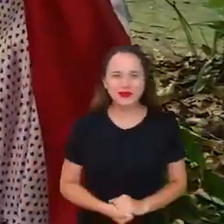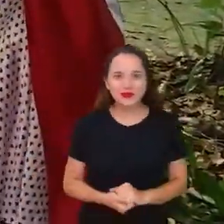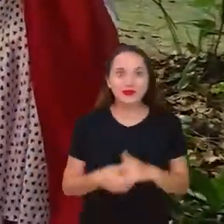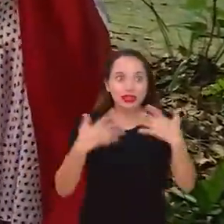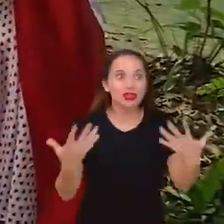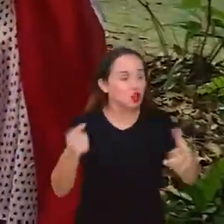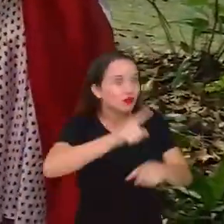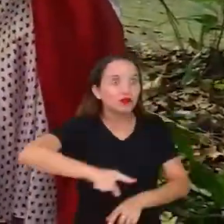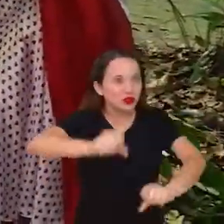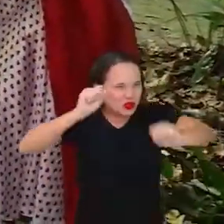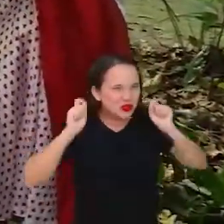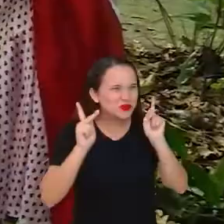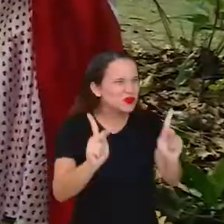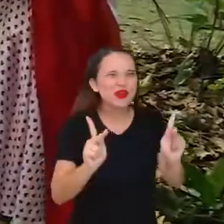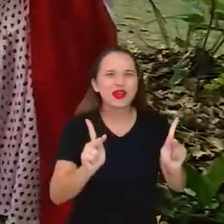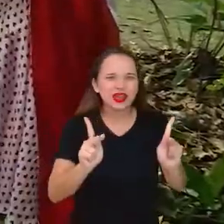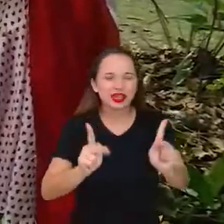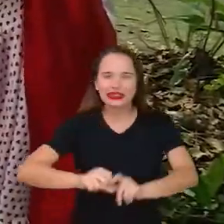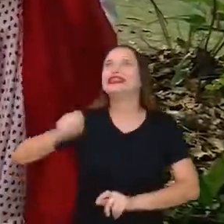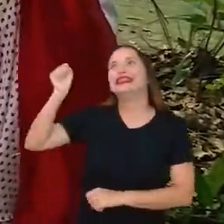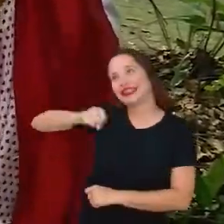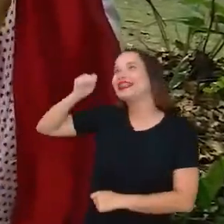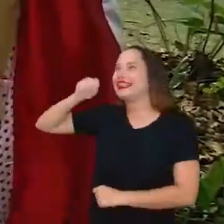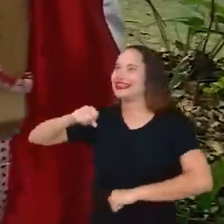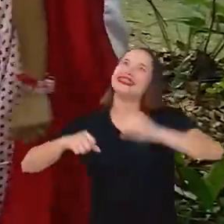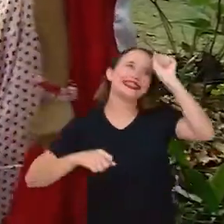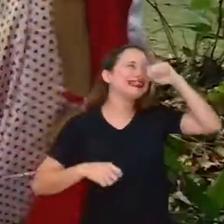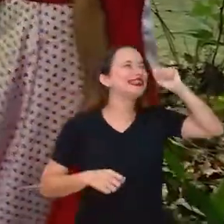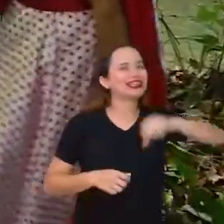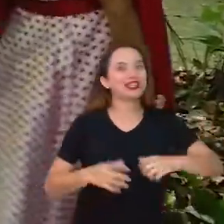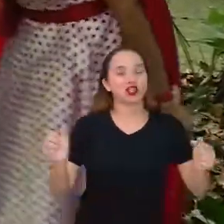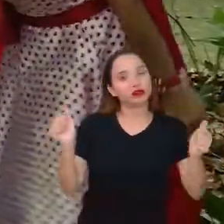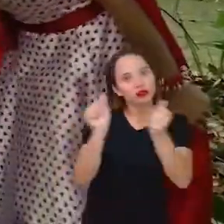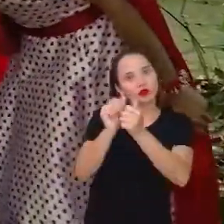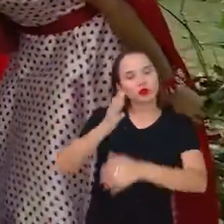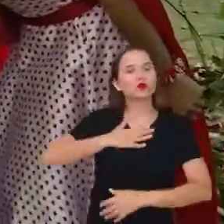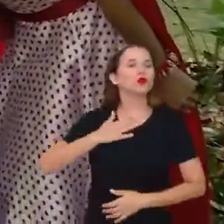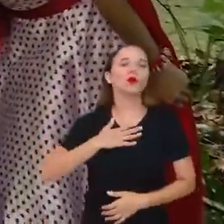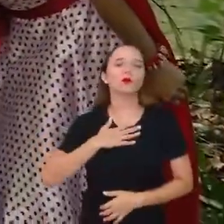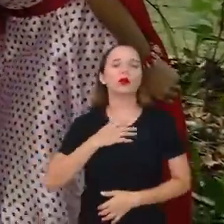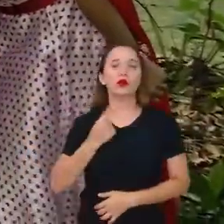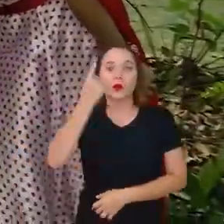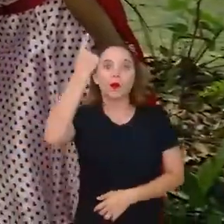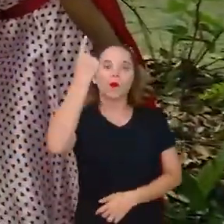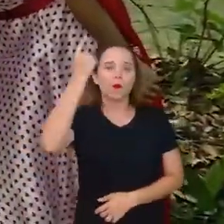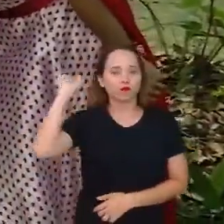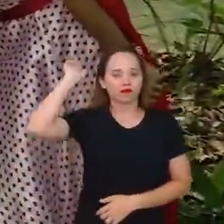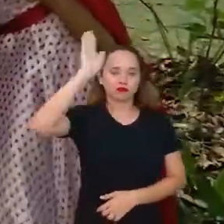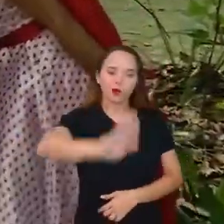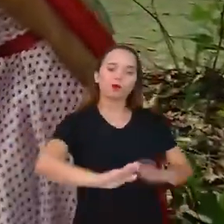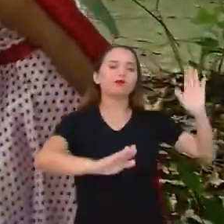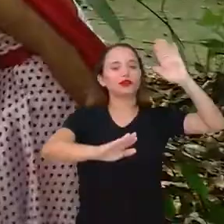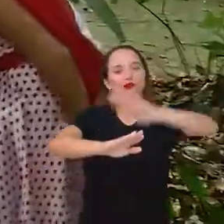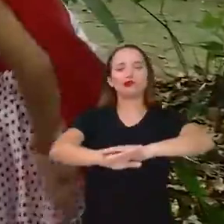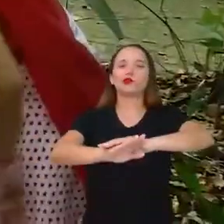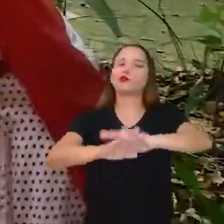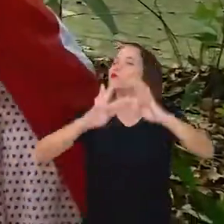preparados para isso Então faz comigo um por todos todos